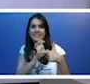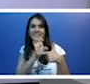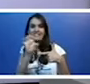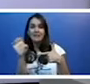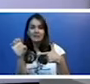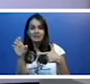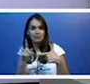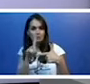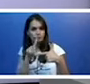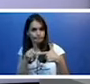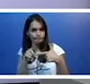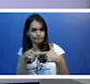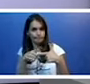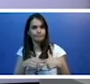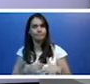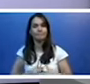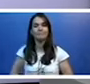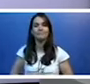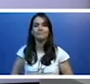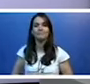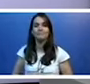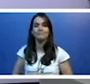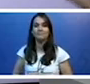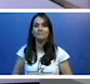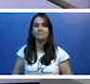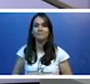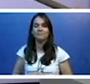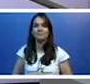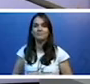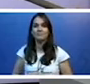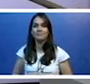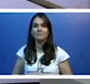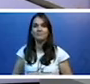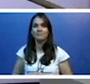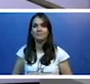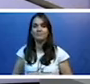certo porque é 110 só tá